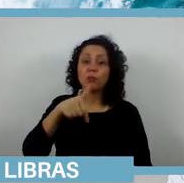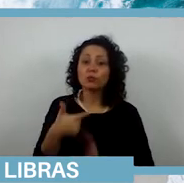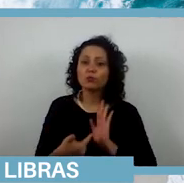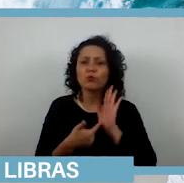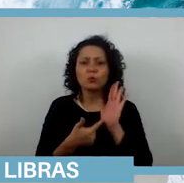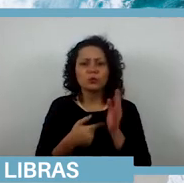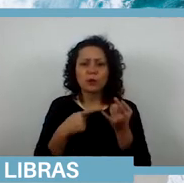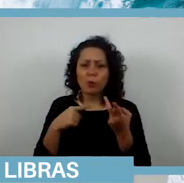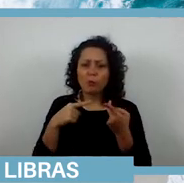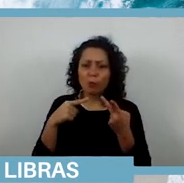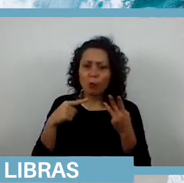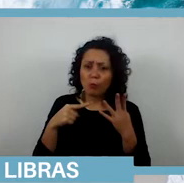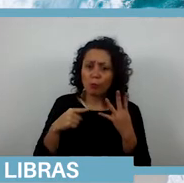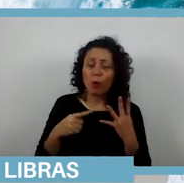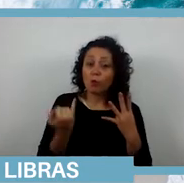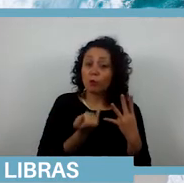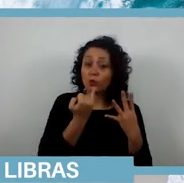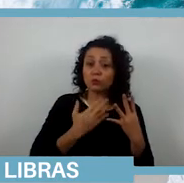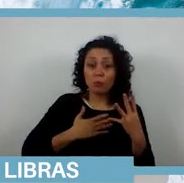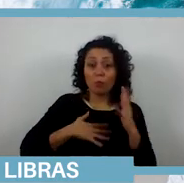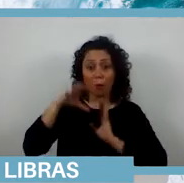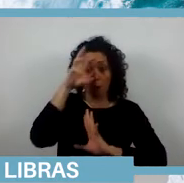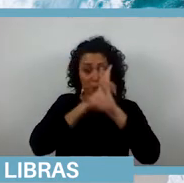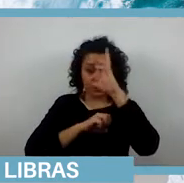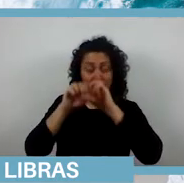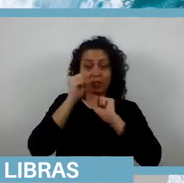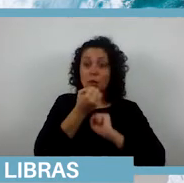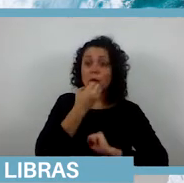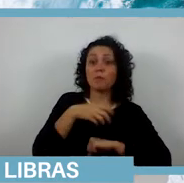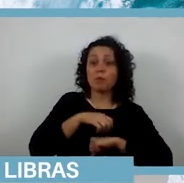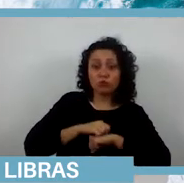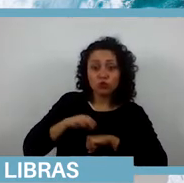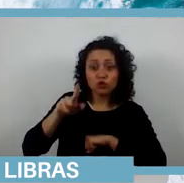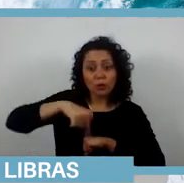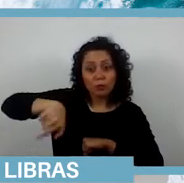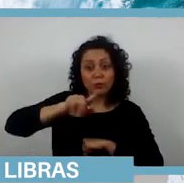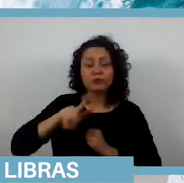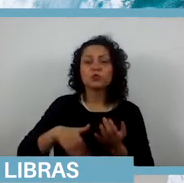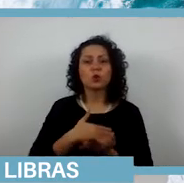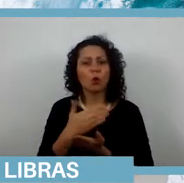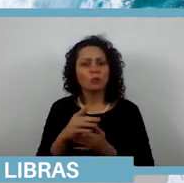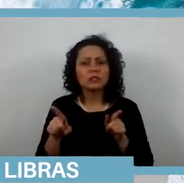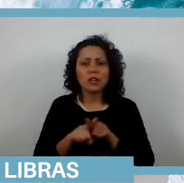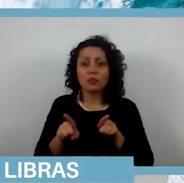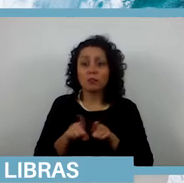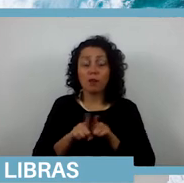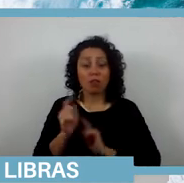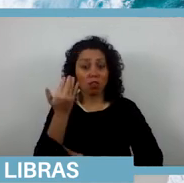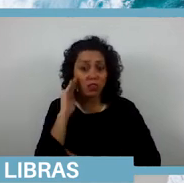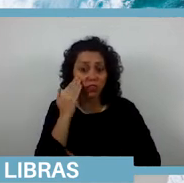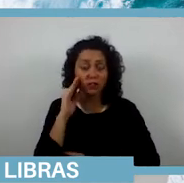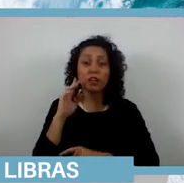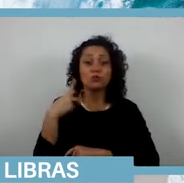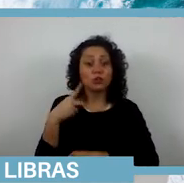aprendizado e que eu acho que são ótimos óculos de começar e de priorizar nos negócios o que